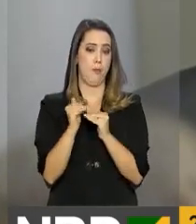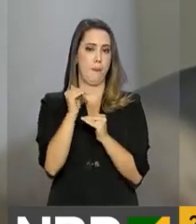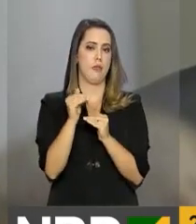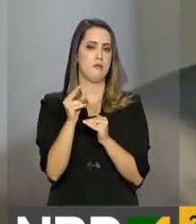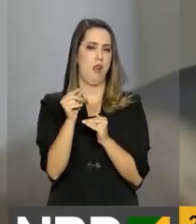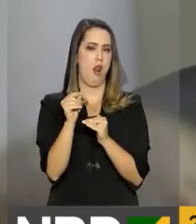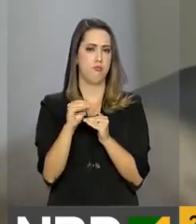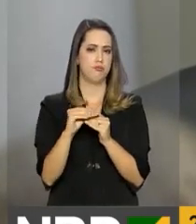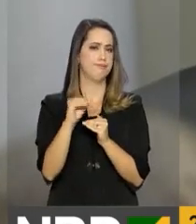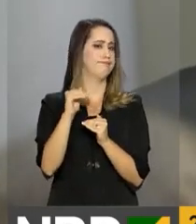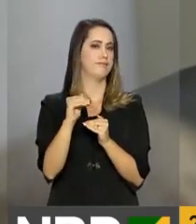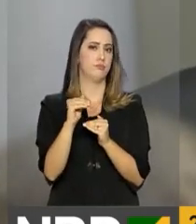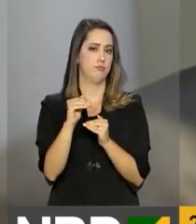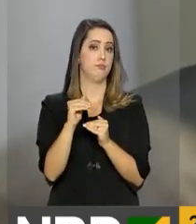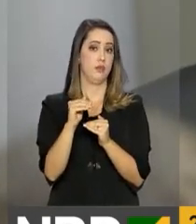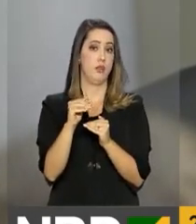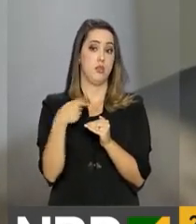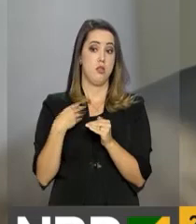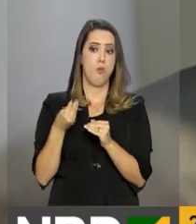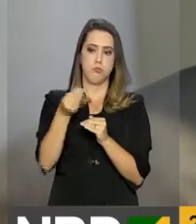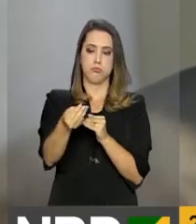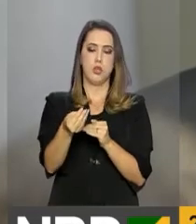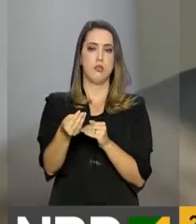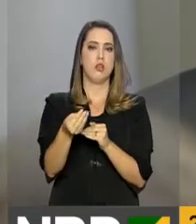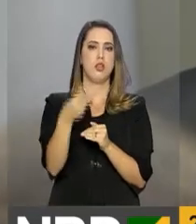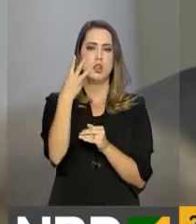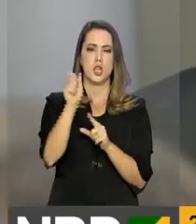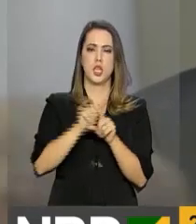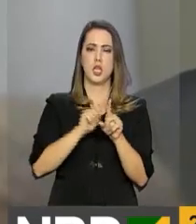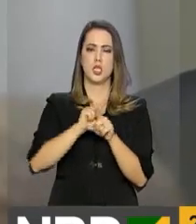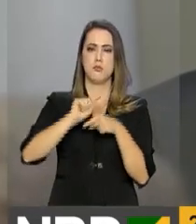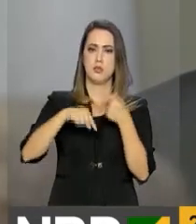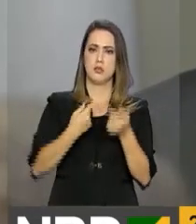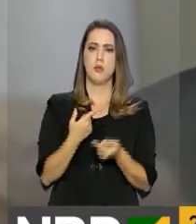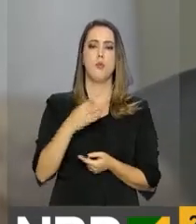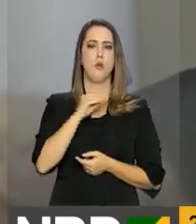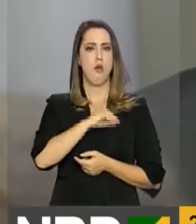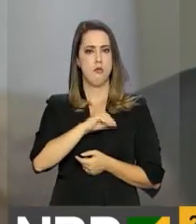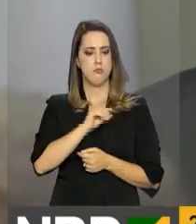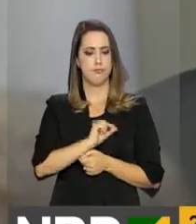aumento para o Bolsa Família, assim, 2, 3 meses depois que eu estava...